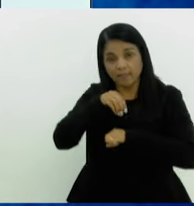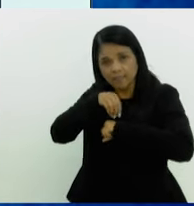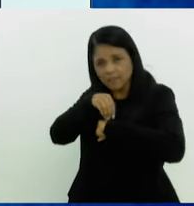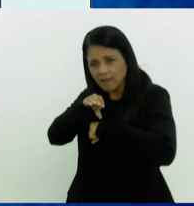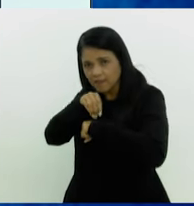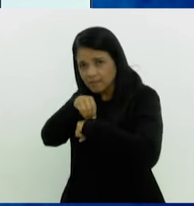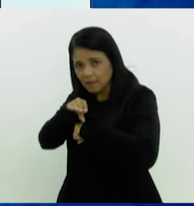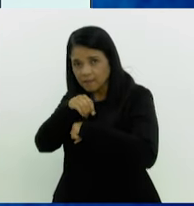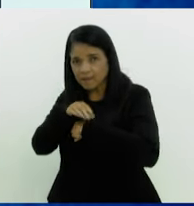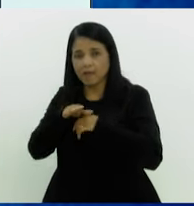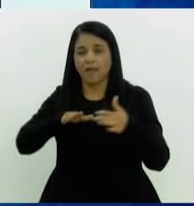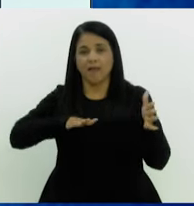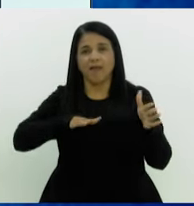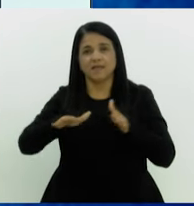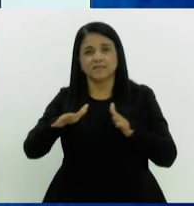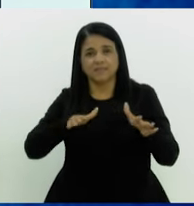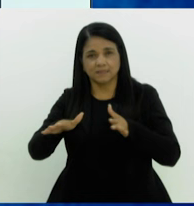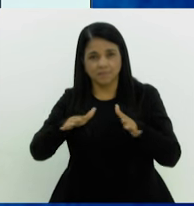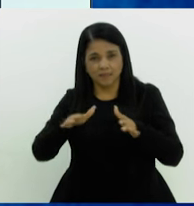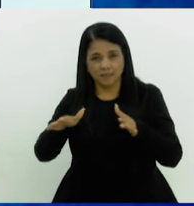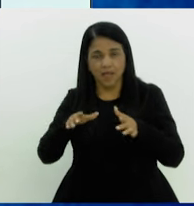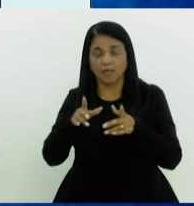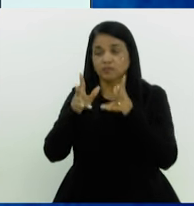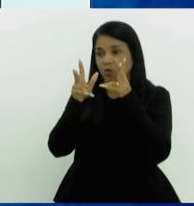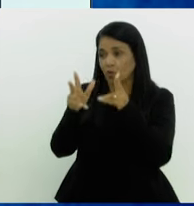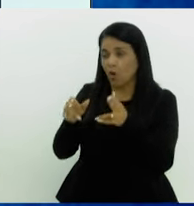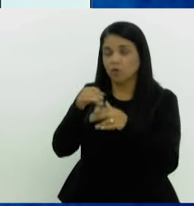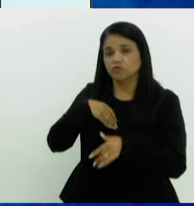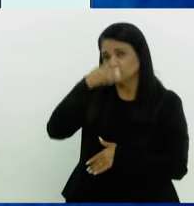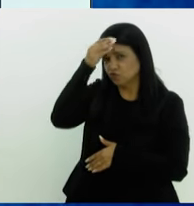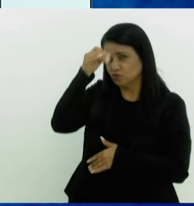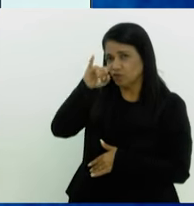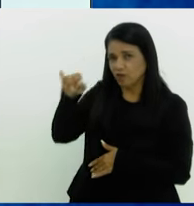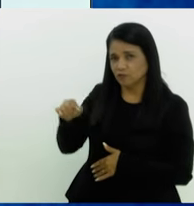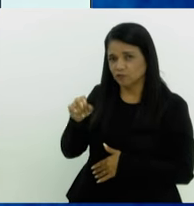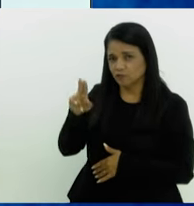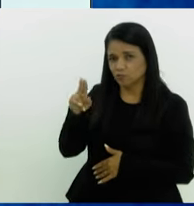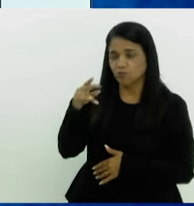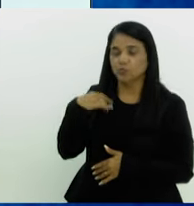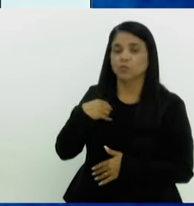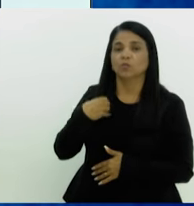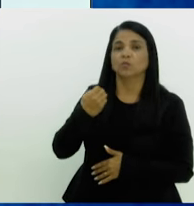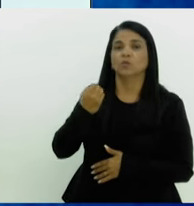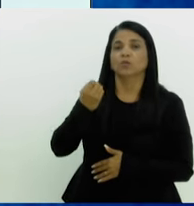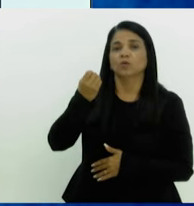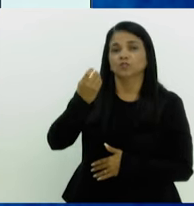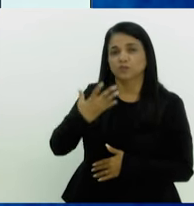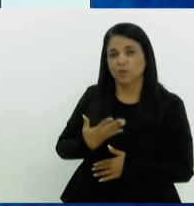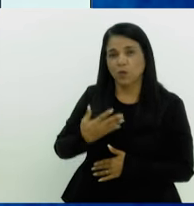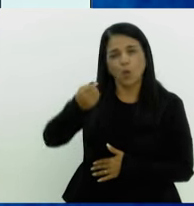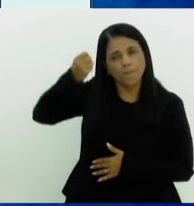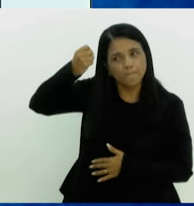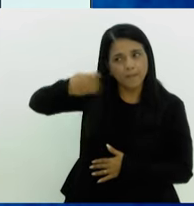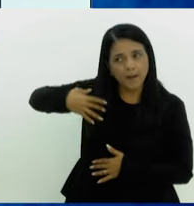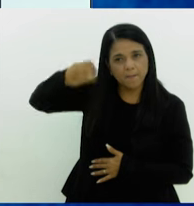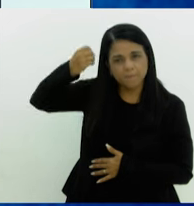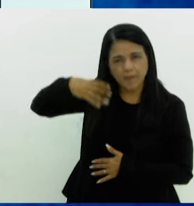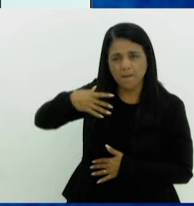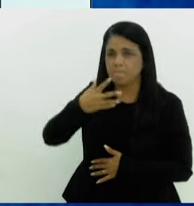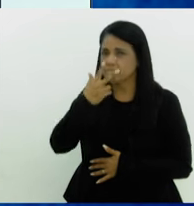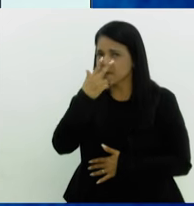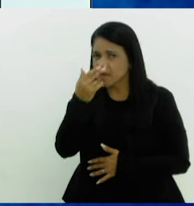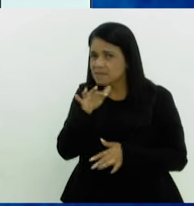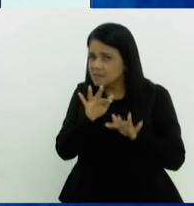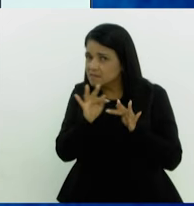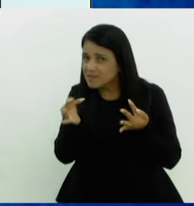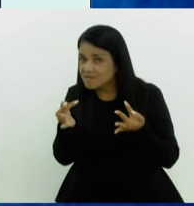para acessibilidade isso que a tia Ju fez no começo da fala dela de se autodescrever é algo que é parece muito simples